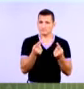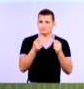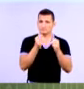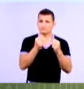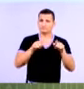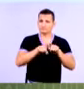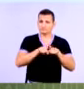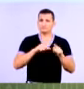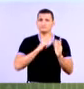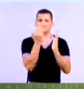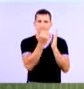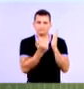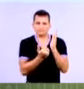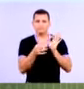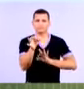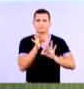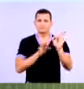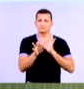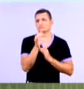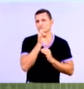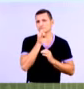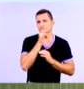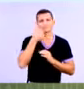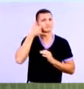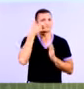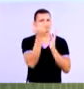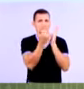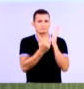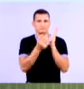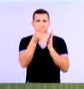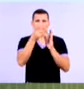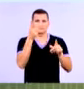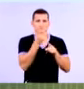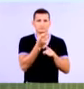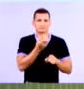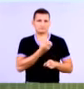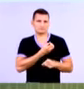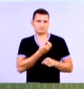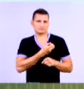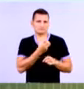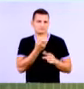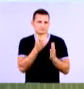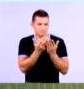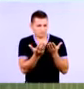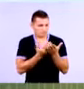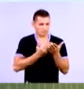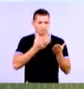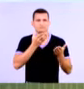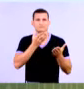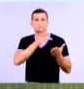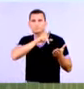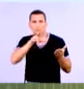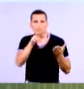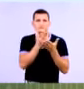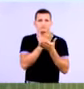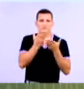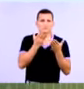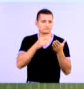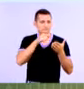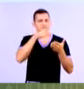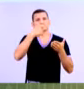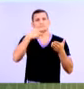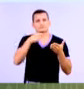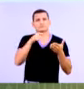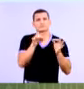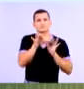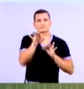listas ordenadas. Vamos supor uma lista telefônica. Para você encontrar um número, o nome de alguém numa lista telefônica, a lista tem que